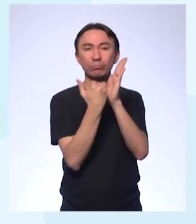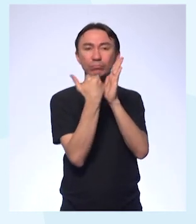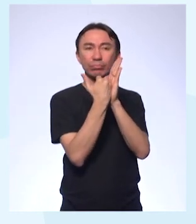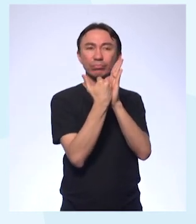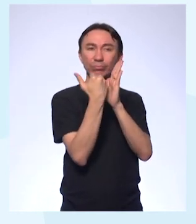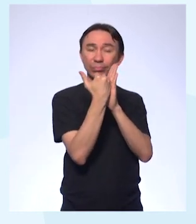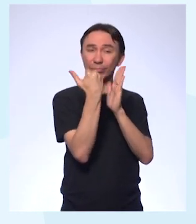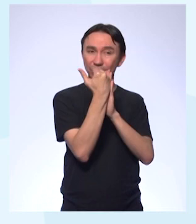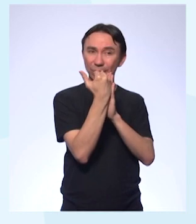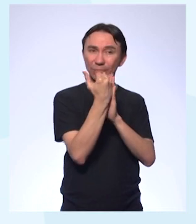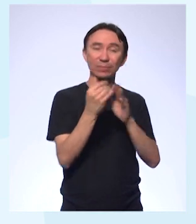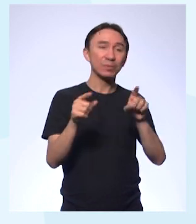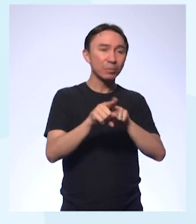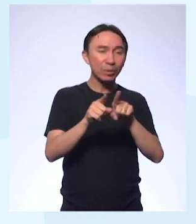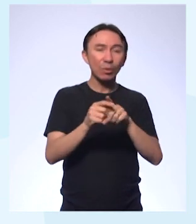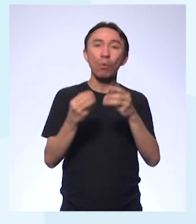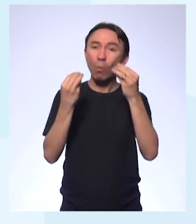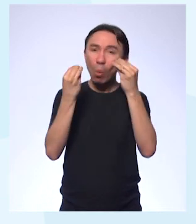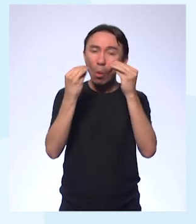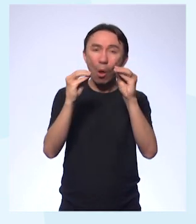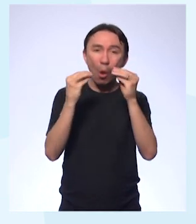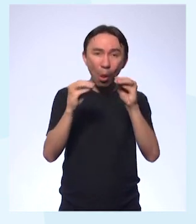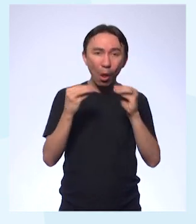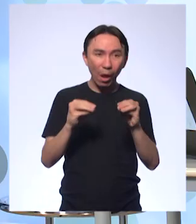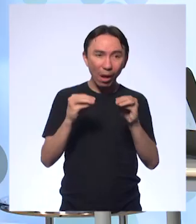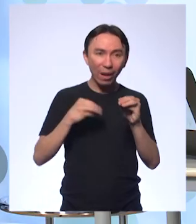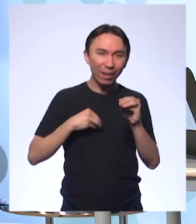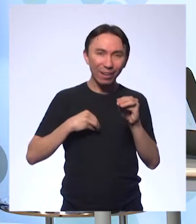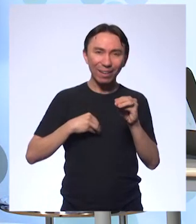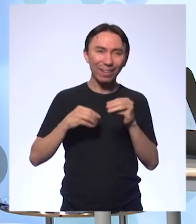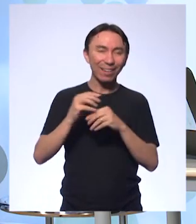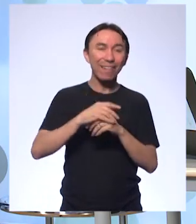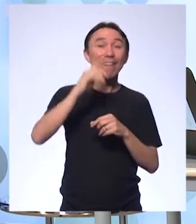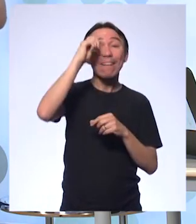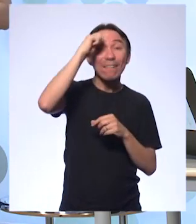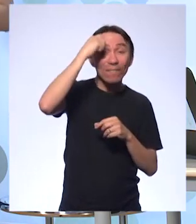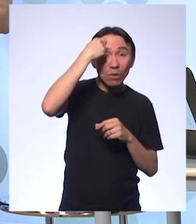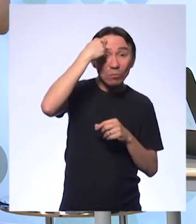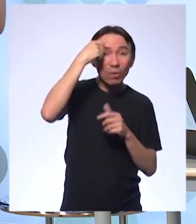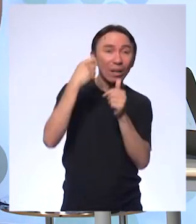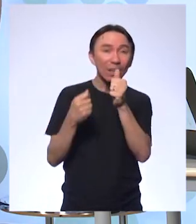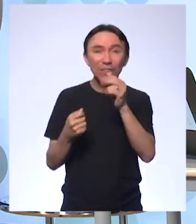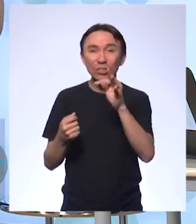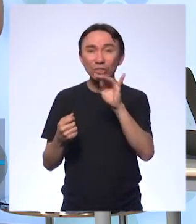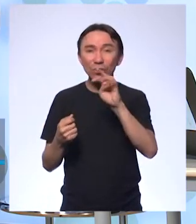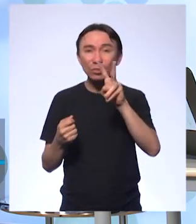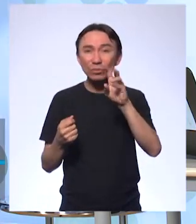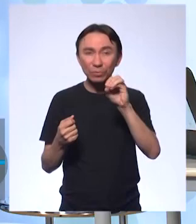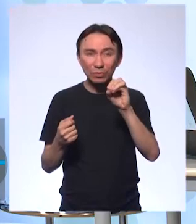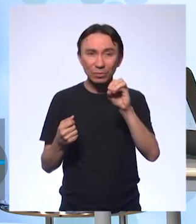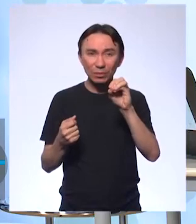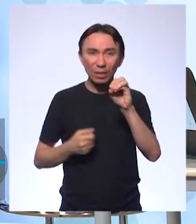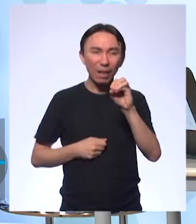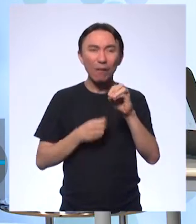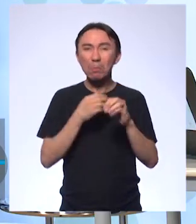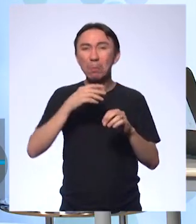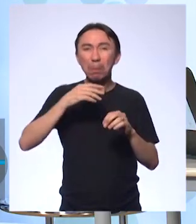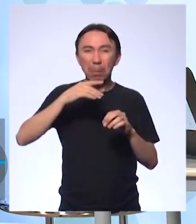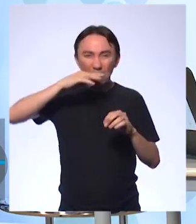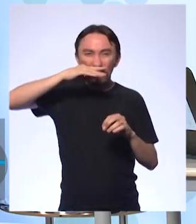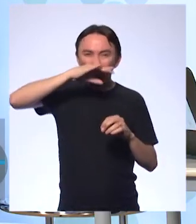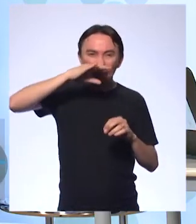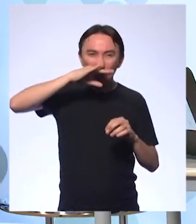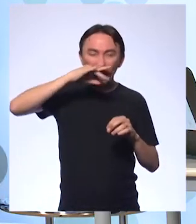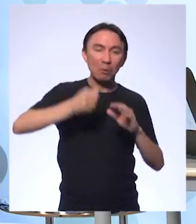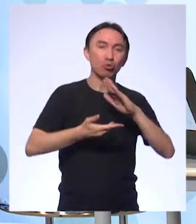no caso é carvão ativo que eles utilizam para tirar odores, né, dessa água que vem para tratamento. E aí eu montei meu filtro, que coloquei,